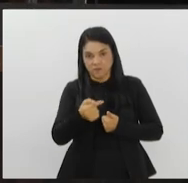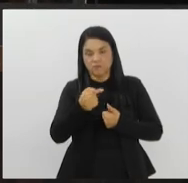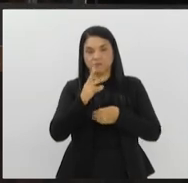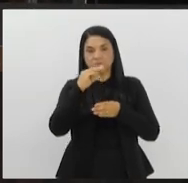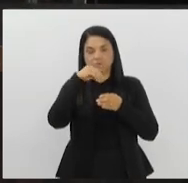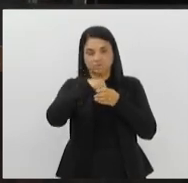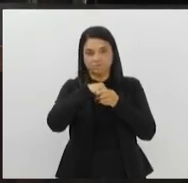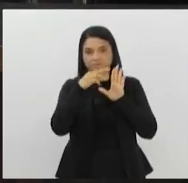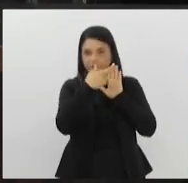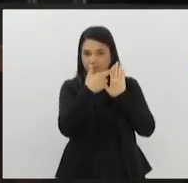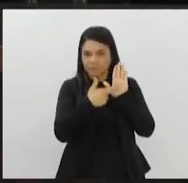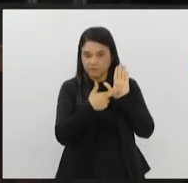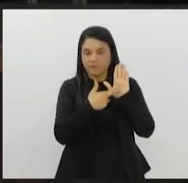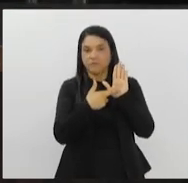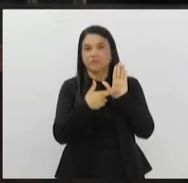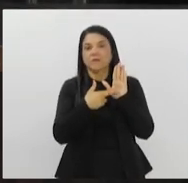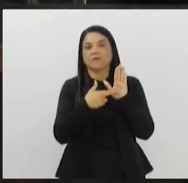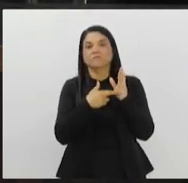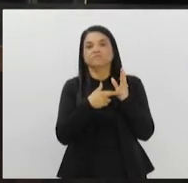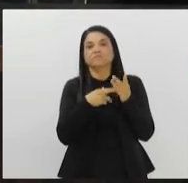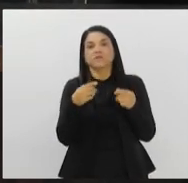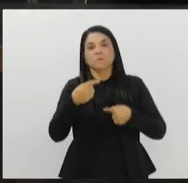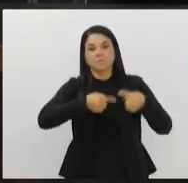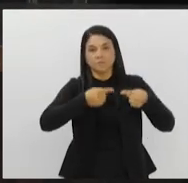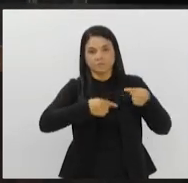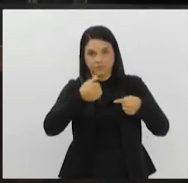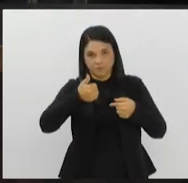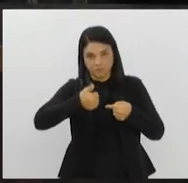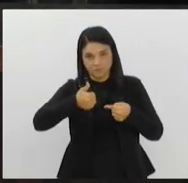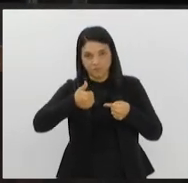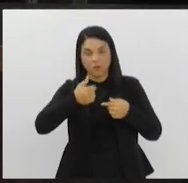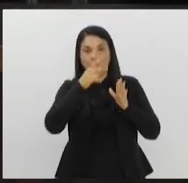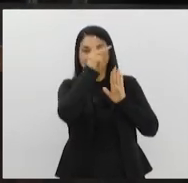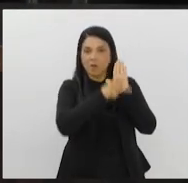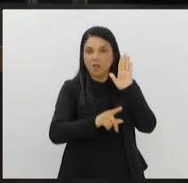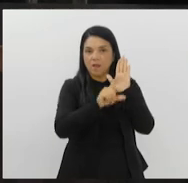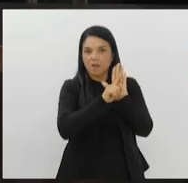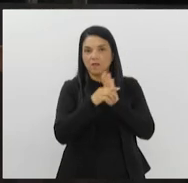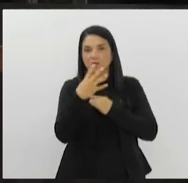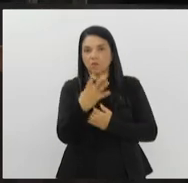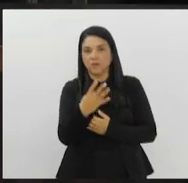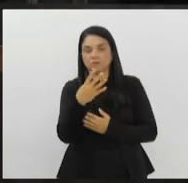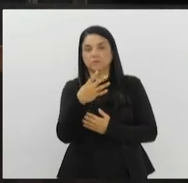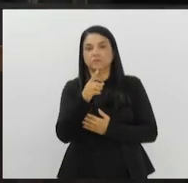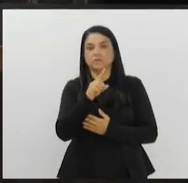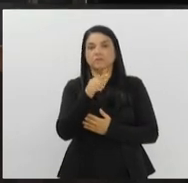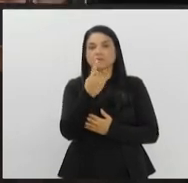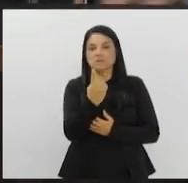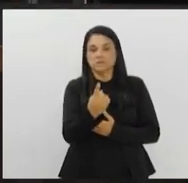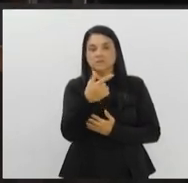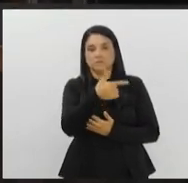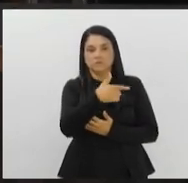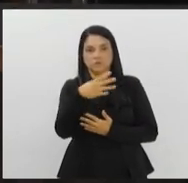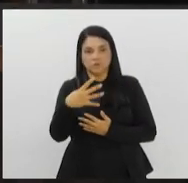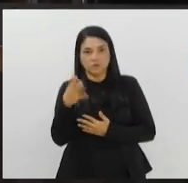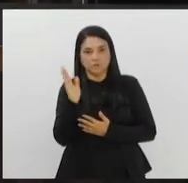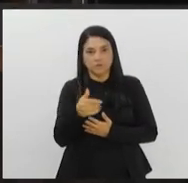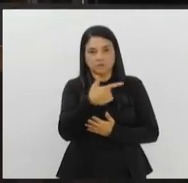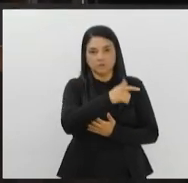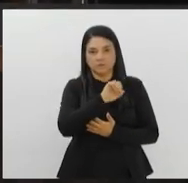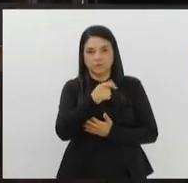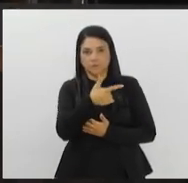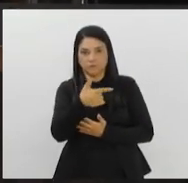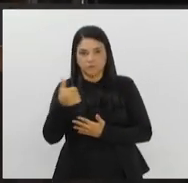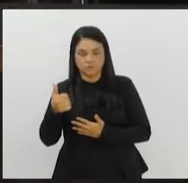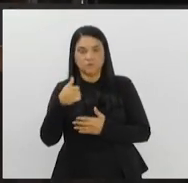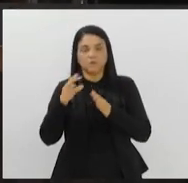em tramitação ordinária, em primeira discussão, projeto de lei número 4.124 de 2021,